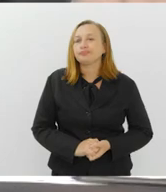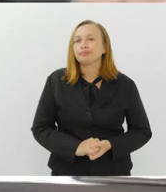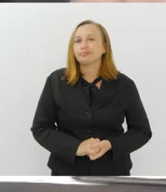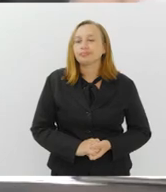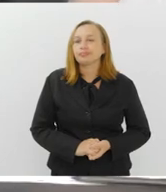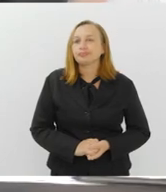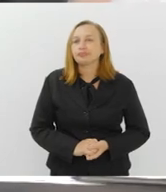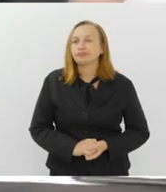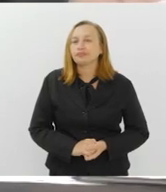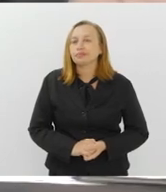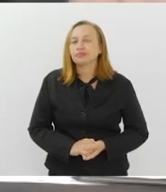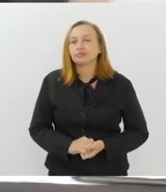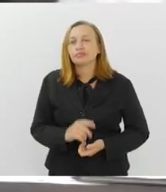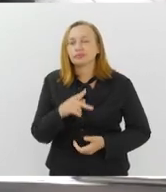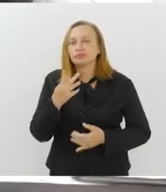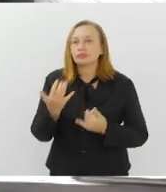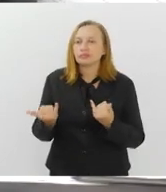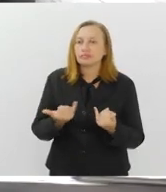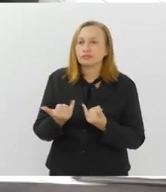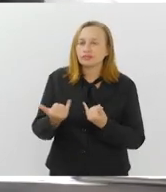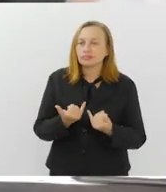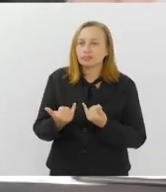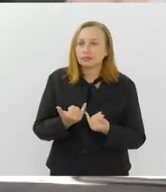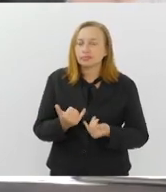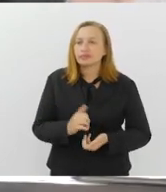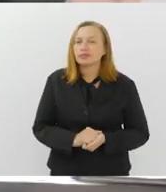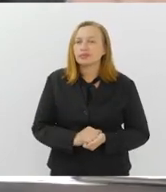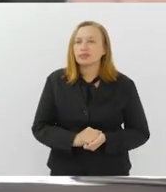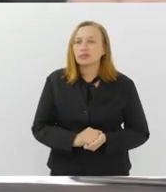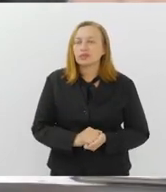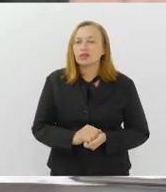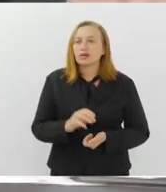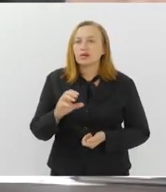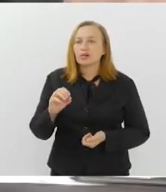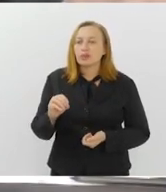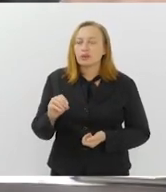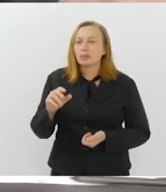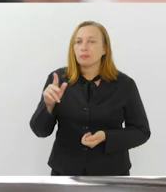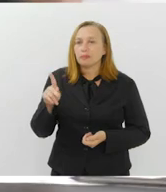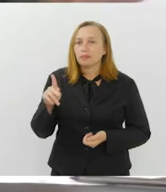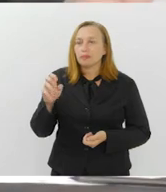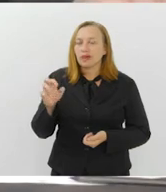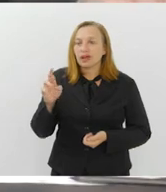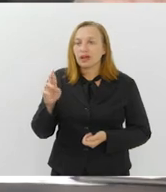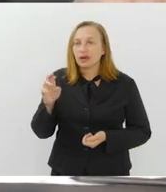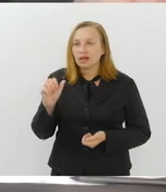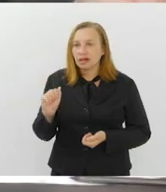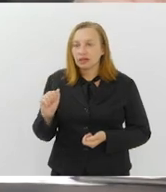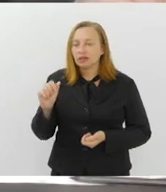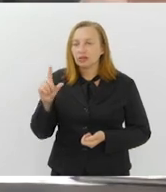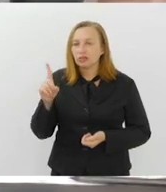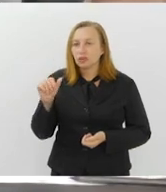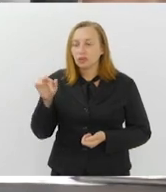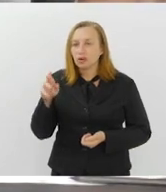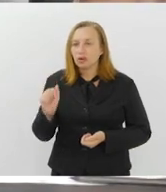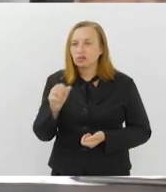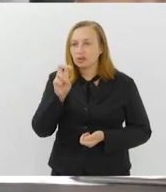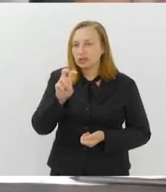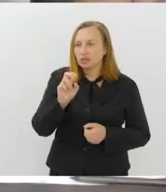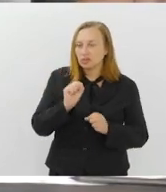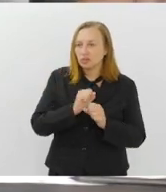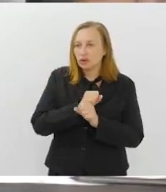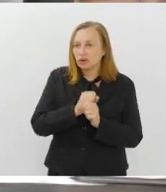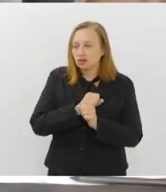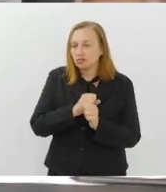E, então, informou que os dados de beneficiários ativos por operadoras nos últimos 5 anos... de forma bem genérica, isso veio no anexo 1,